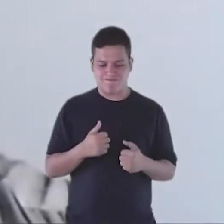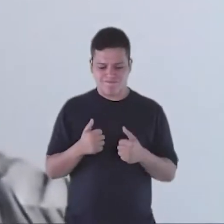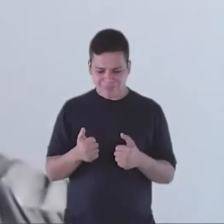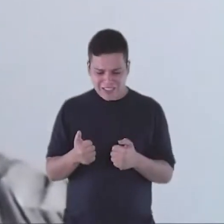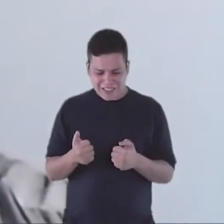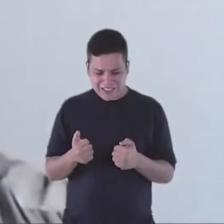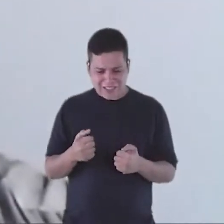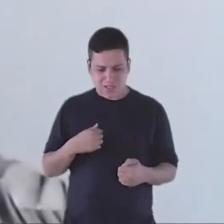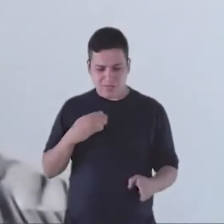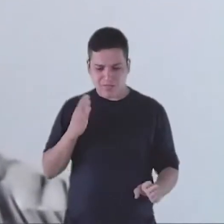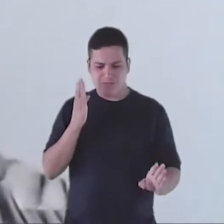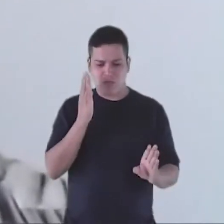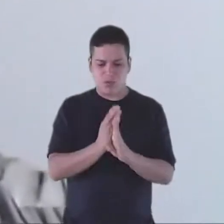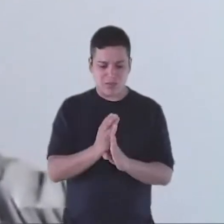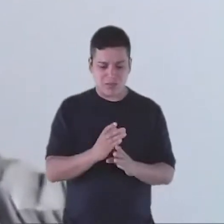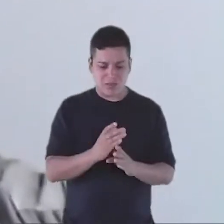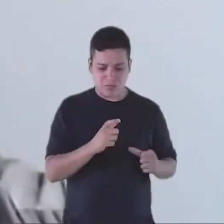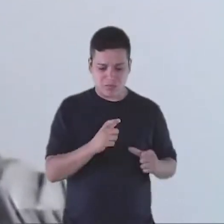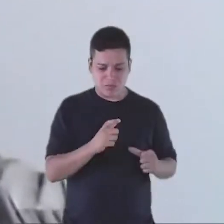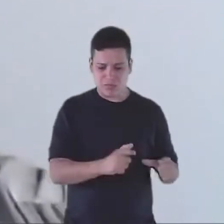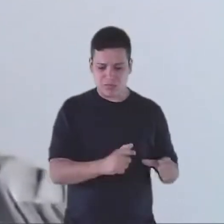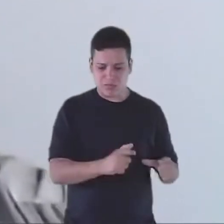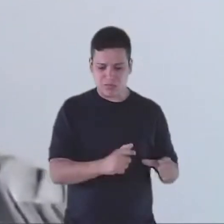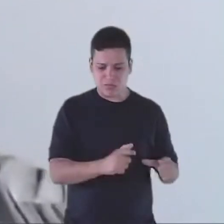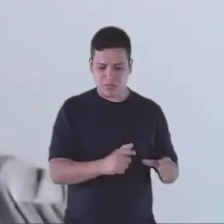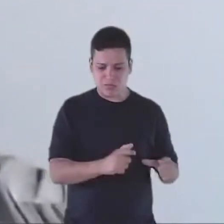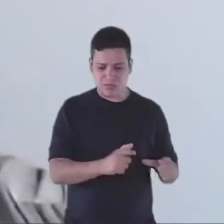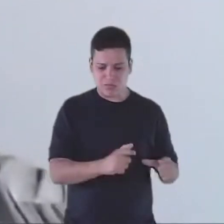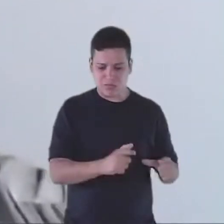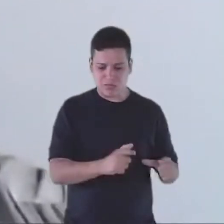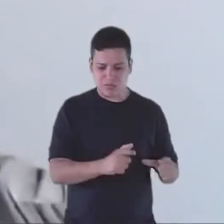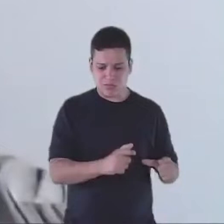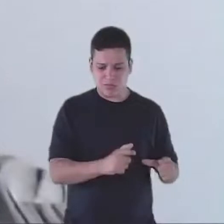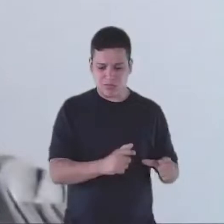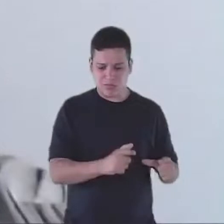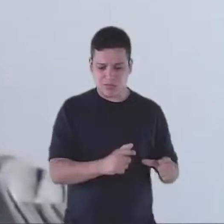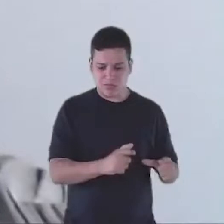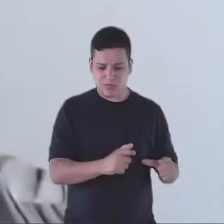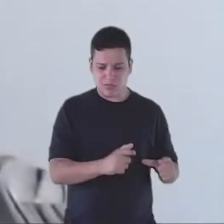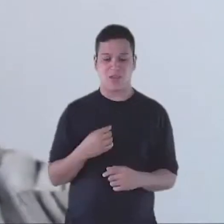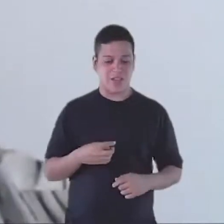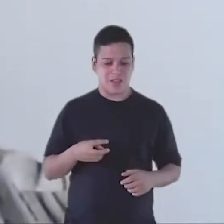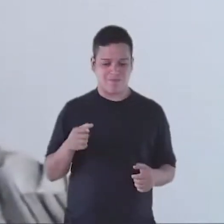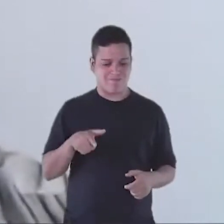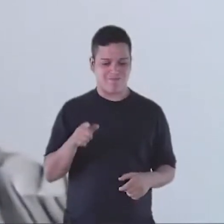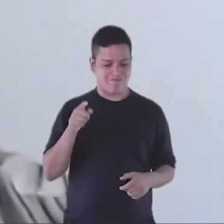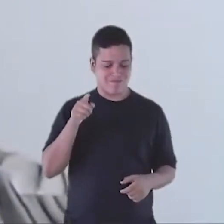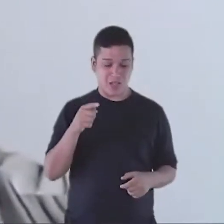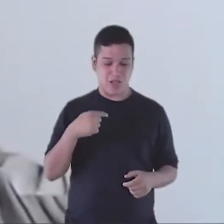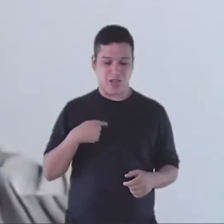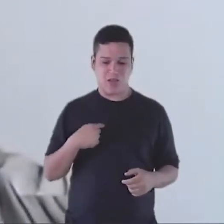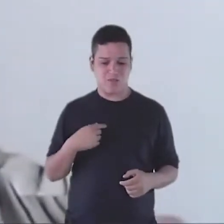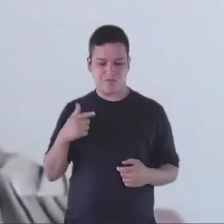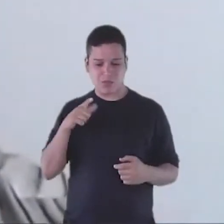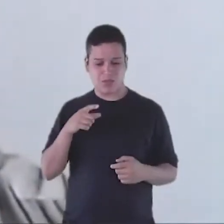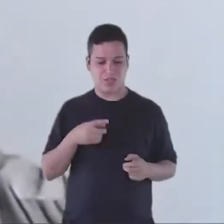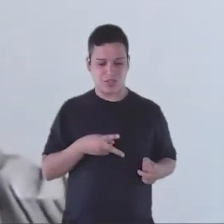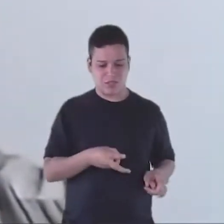do esmorecimento do espaço, da sucumbência do espaço,